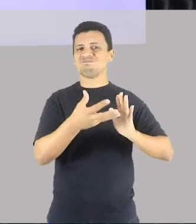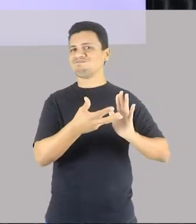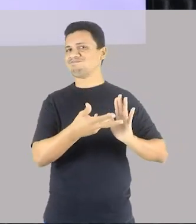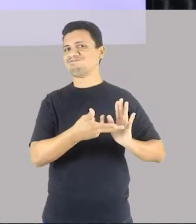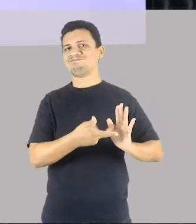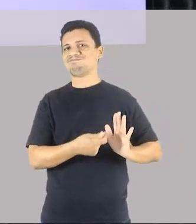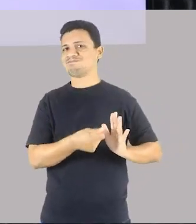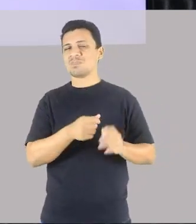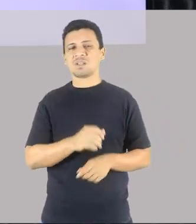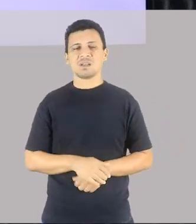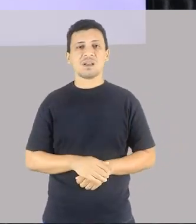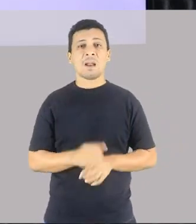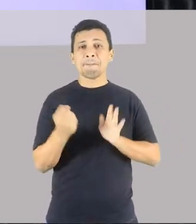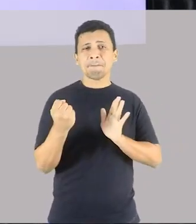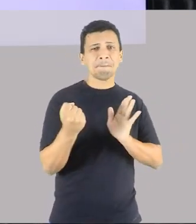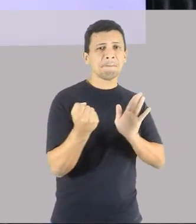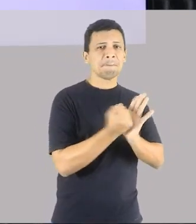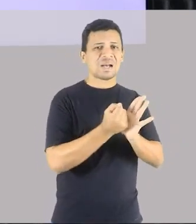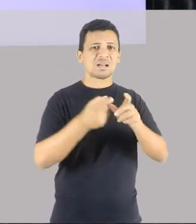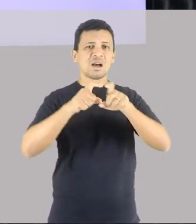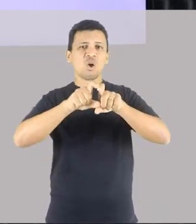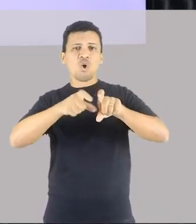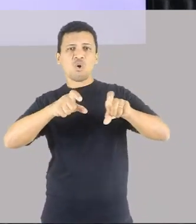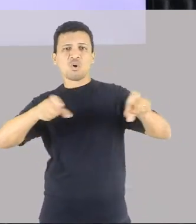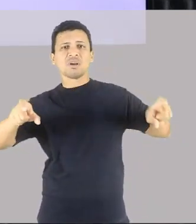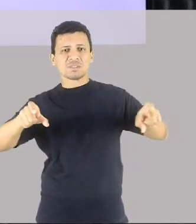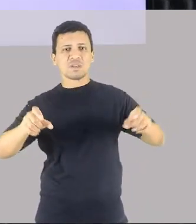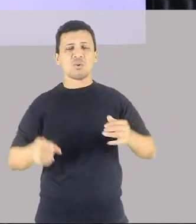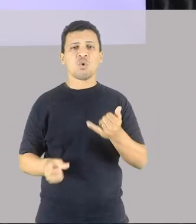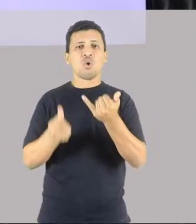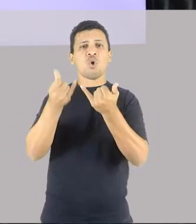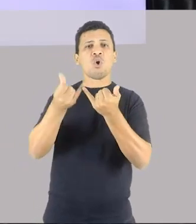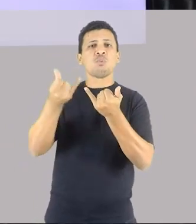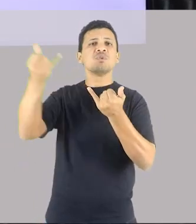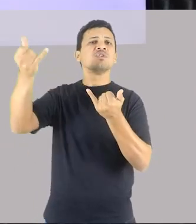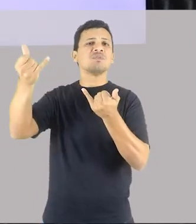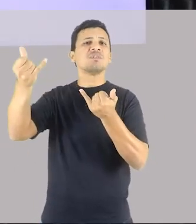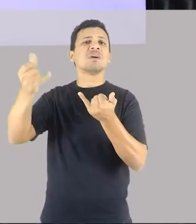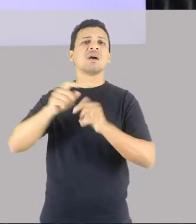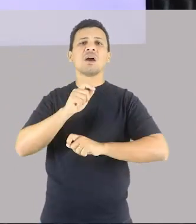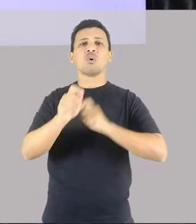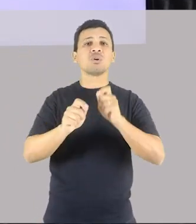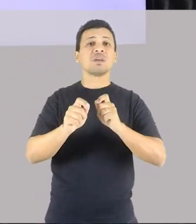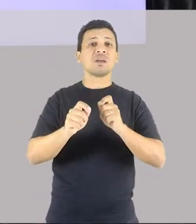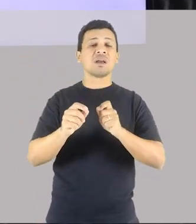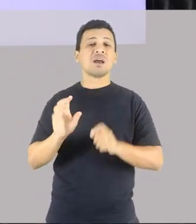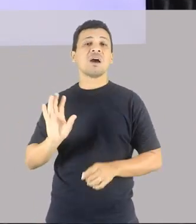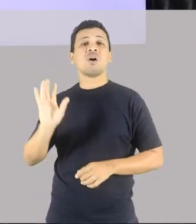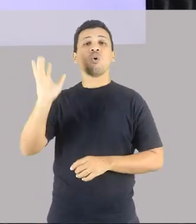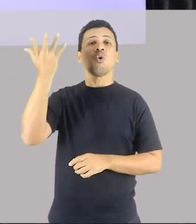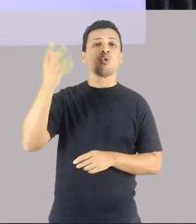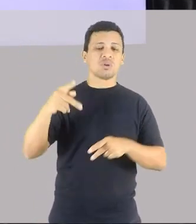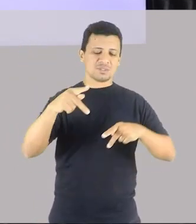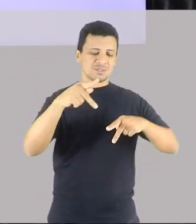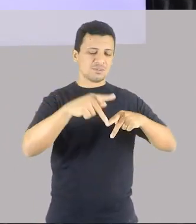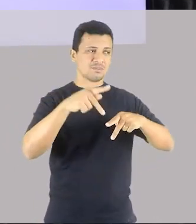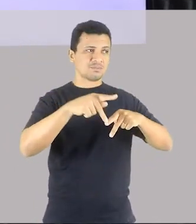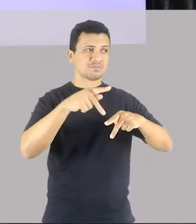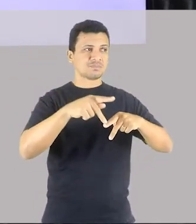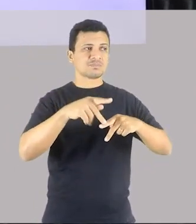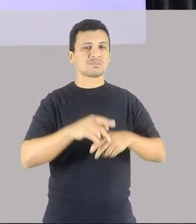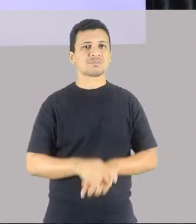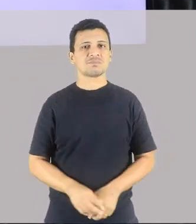das marcas da oração objetiva indireta é justamente a ocorrência da preposição. Tudo